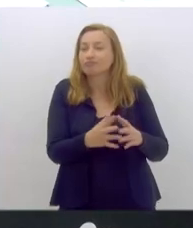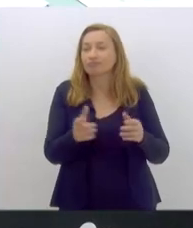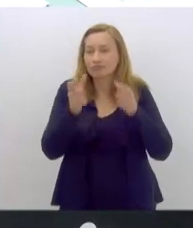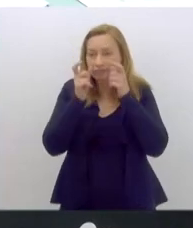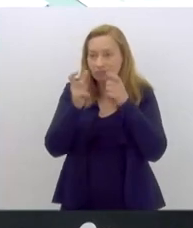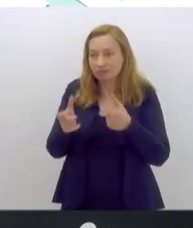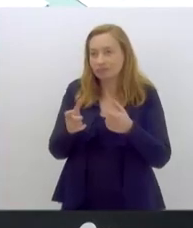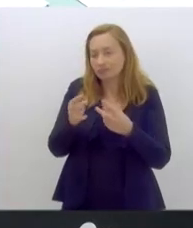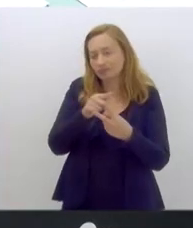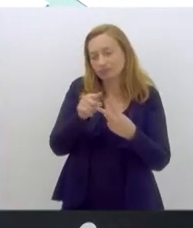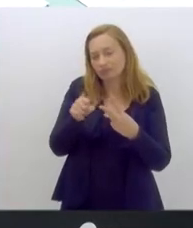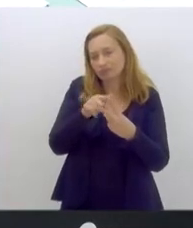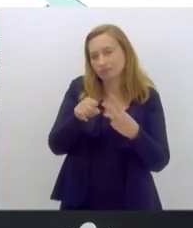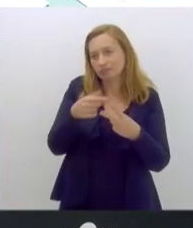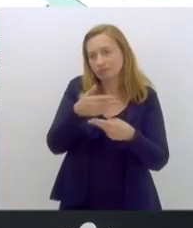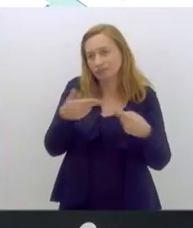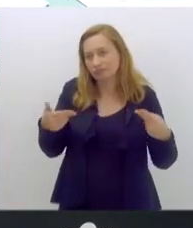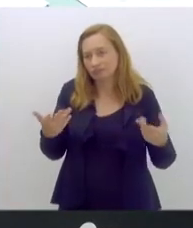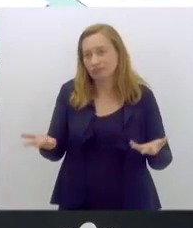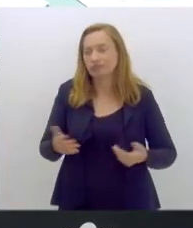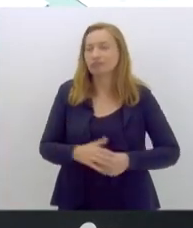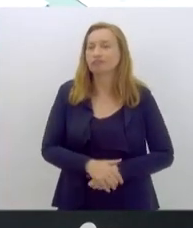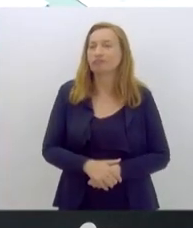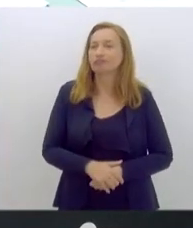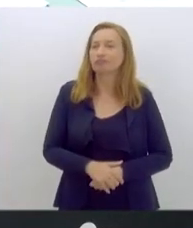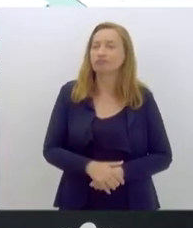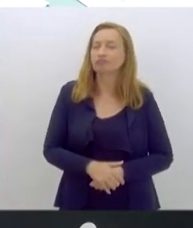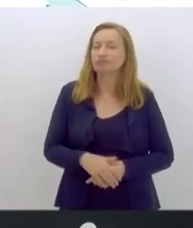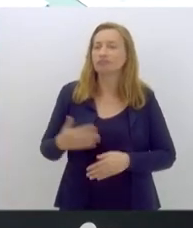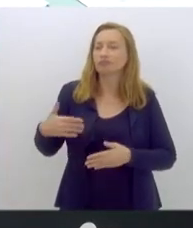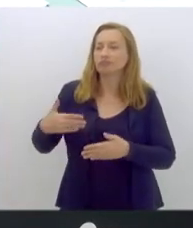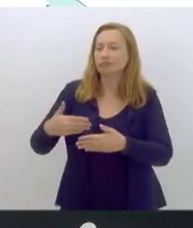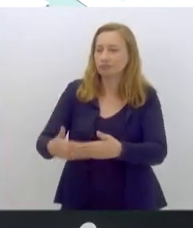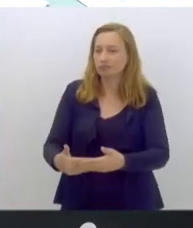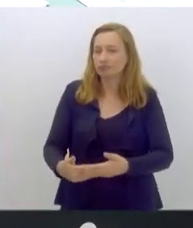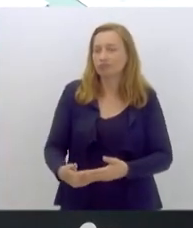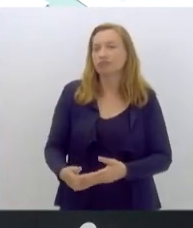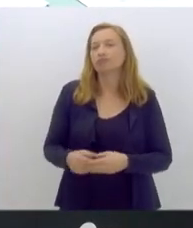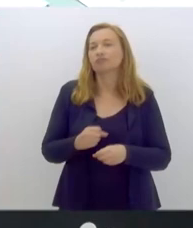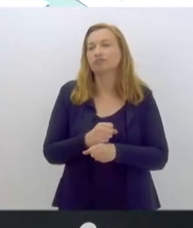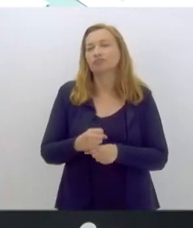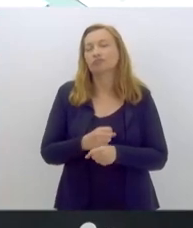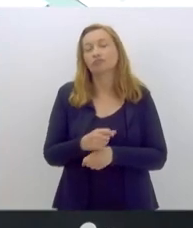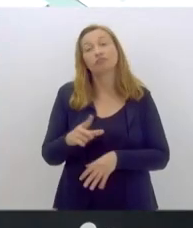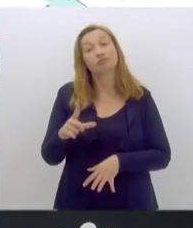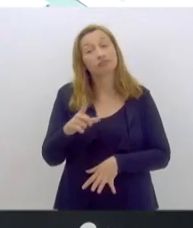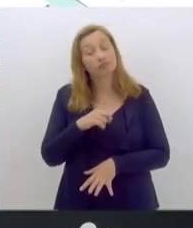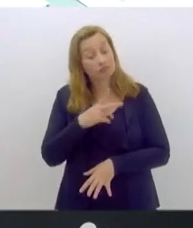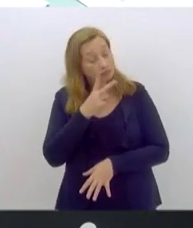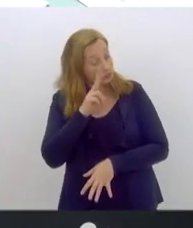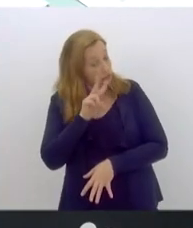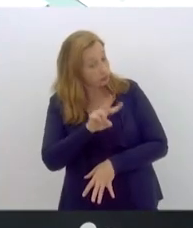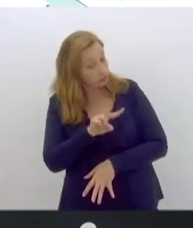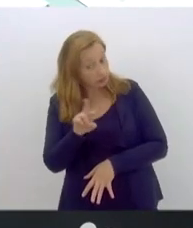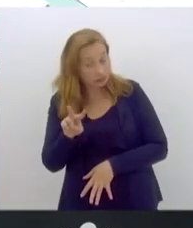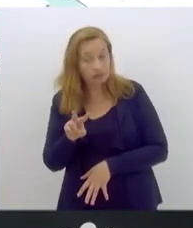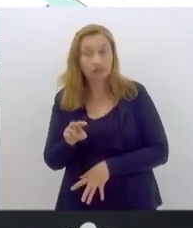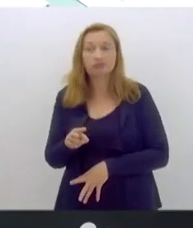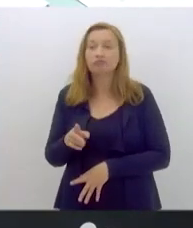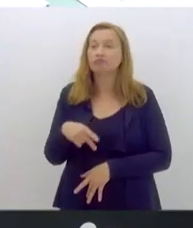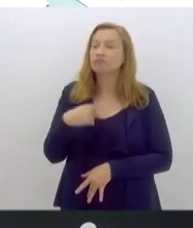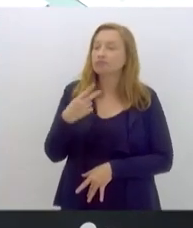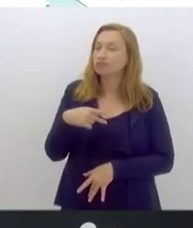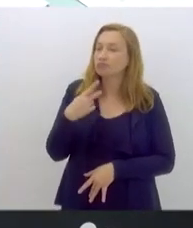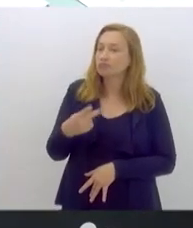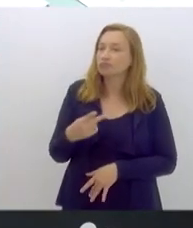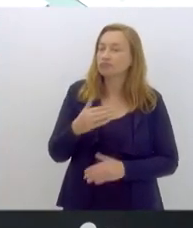atenção de duas coisas ao longo deste ano eu tenho ouvido se falar